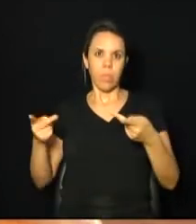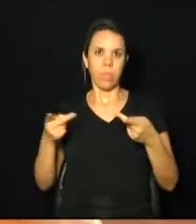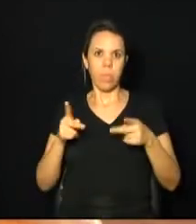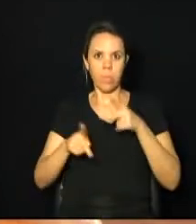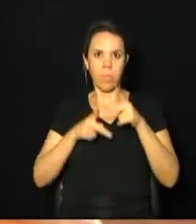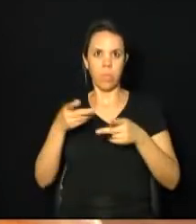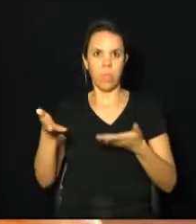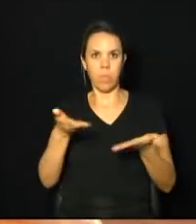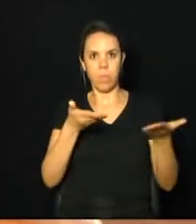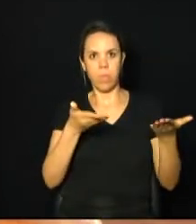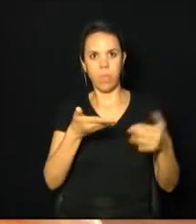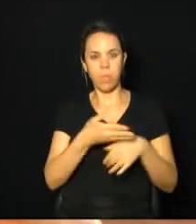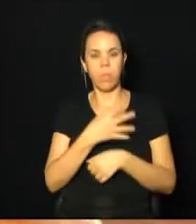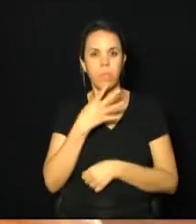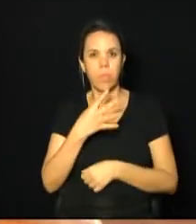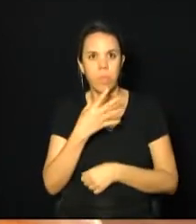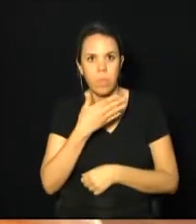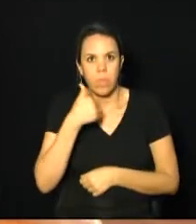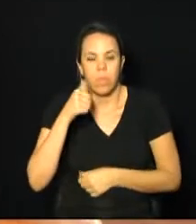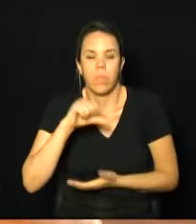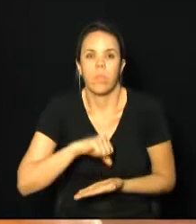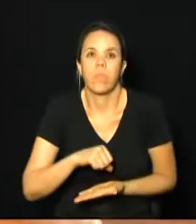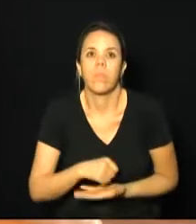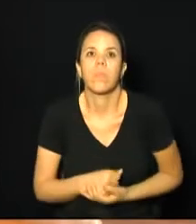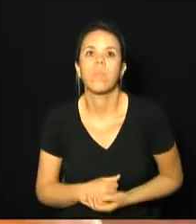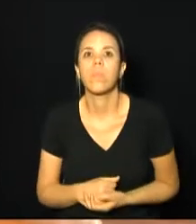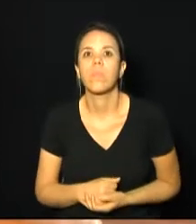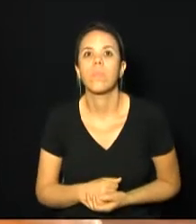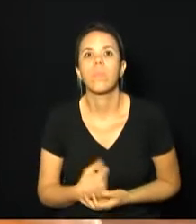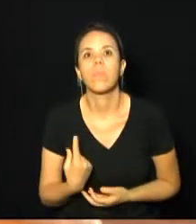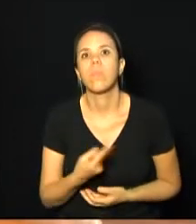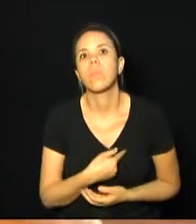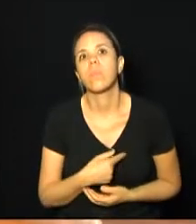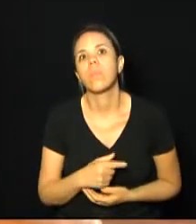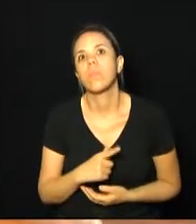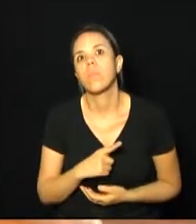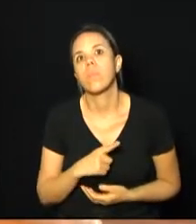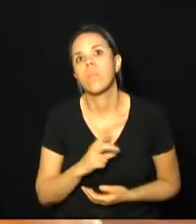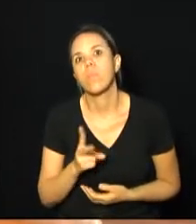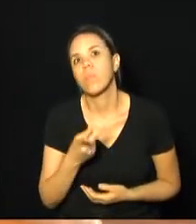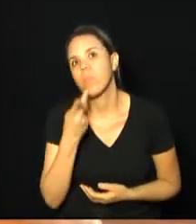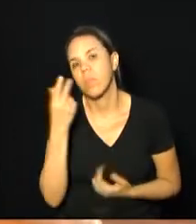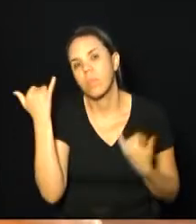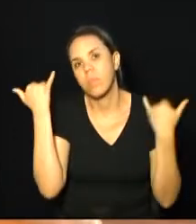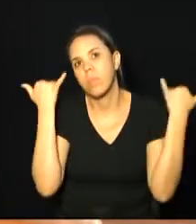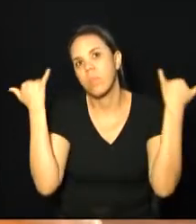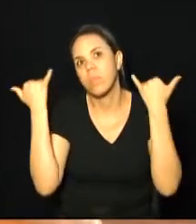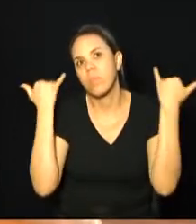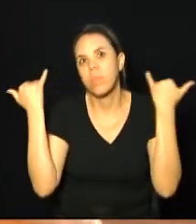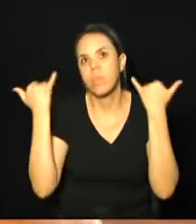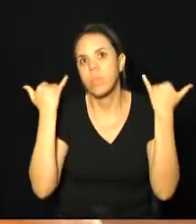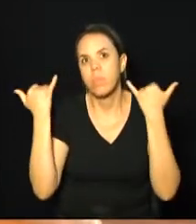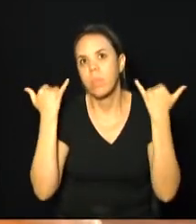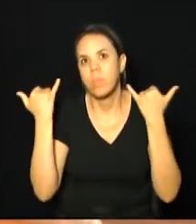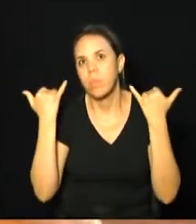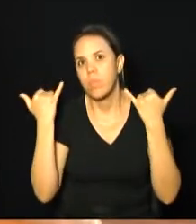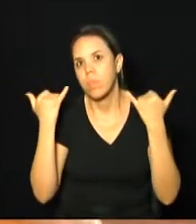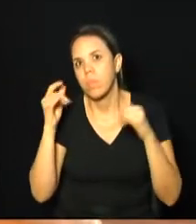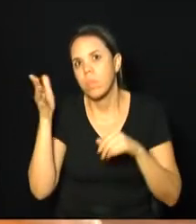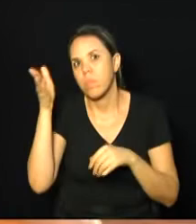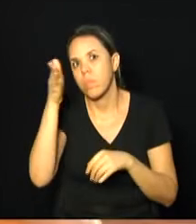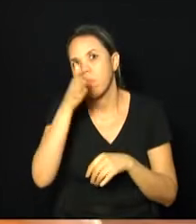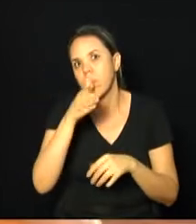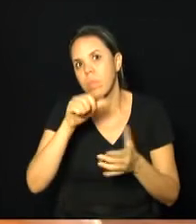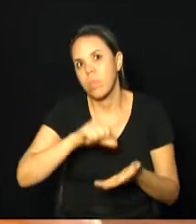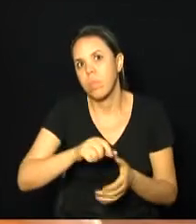que conheçam melhor a região, porque o que eu sempre ouvi em todos os locais, porque é uma